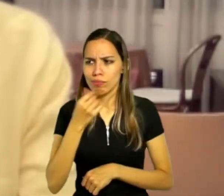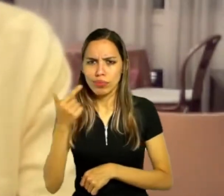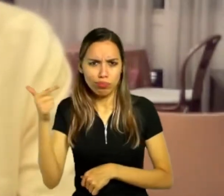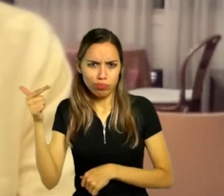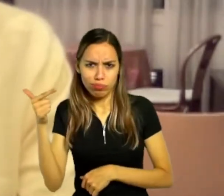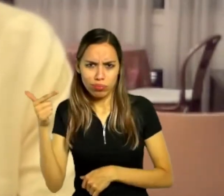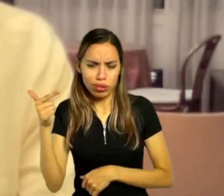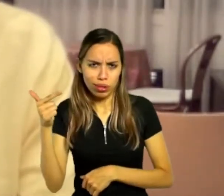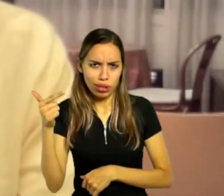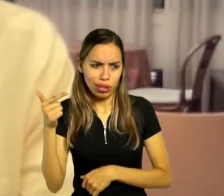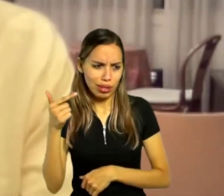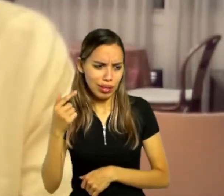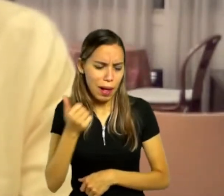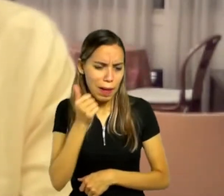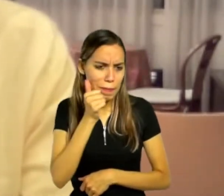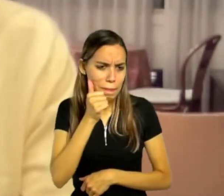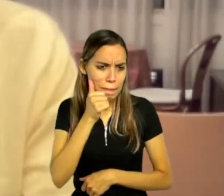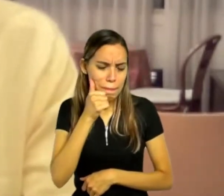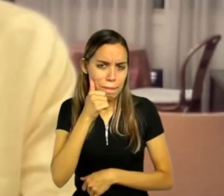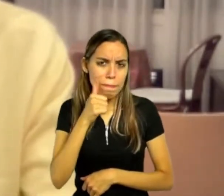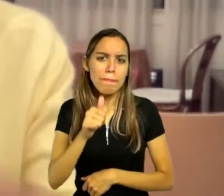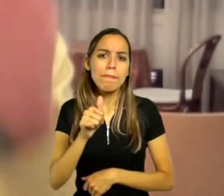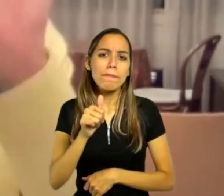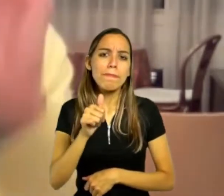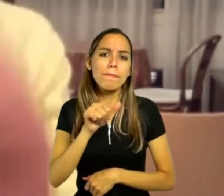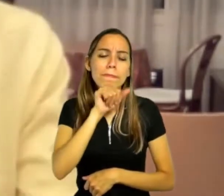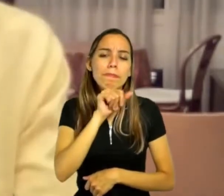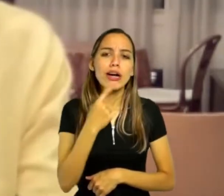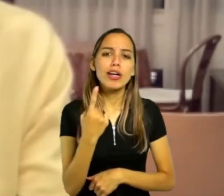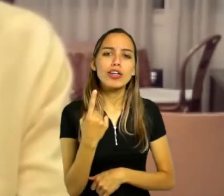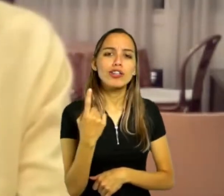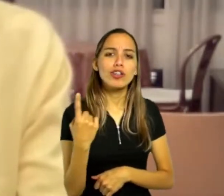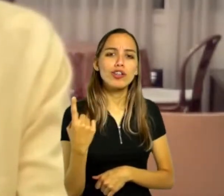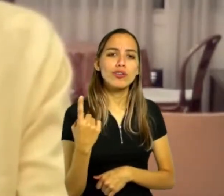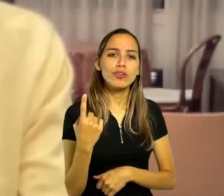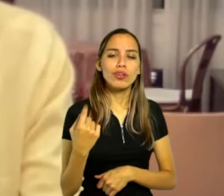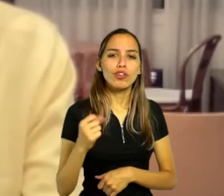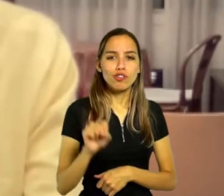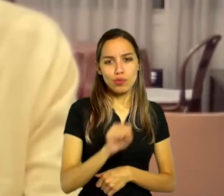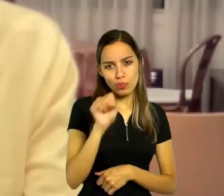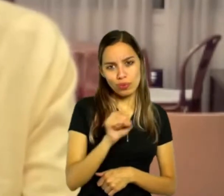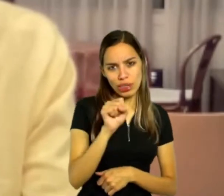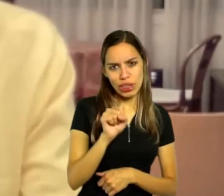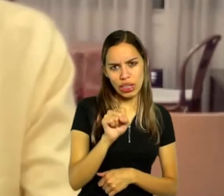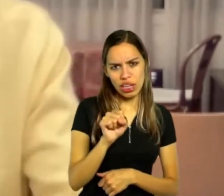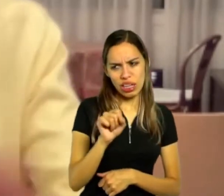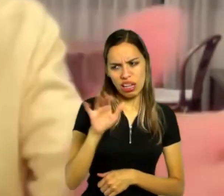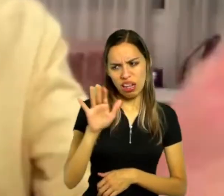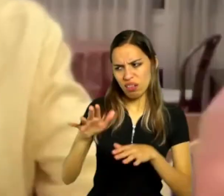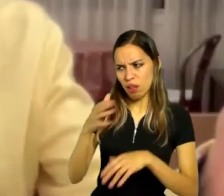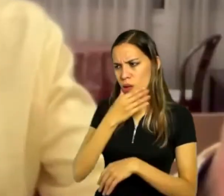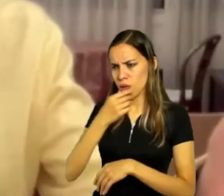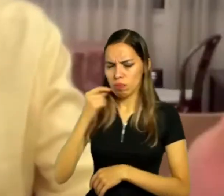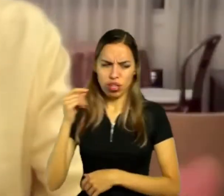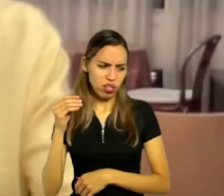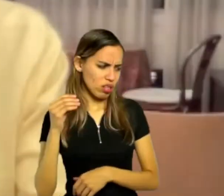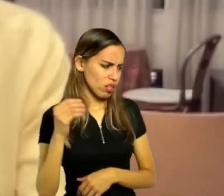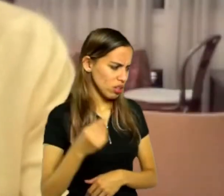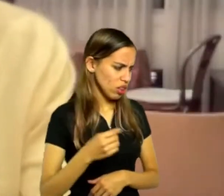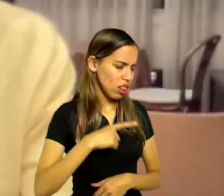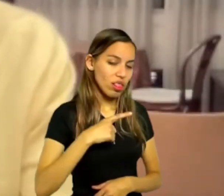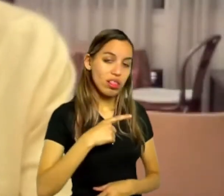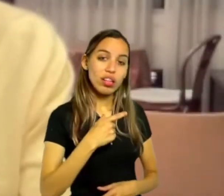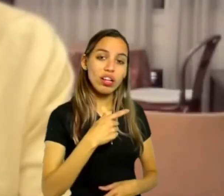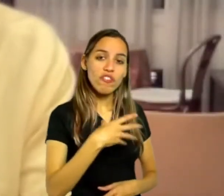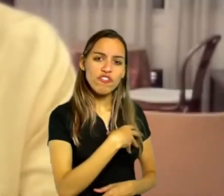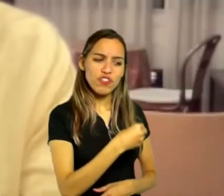cuidam dos filhos, porque os homens põem filho no mundo e tchau, esquece que eles existem. No nosso nível social acontece